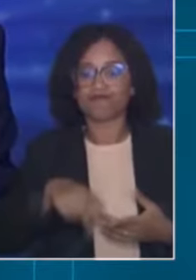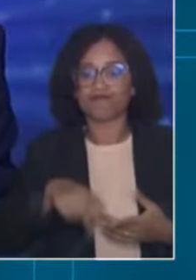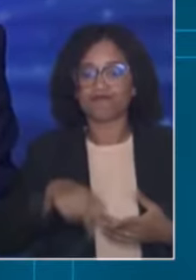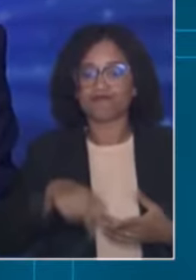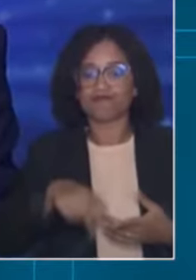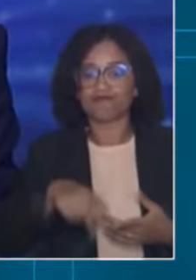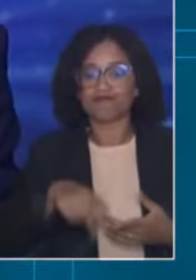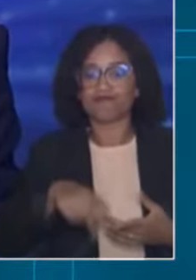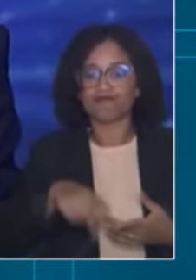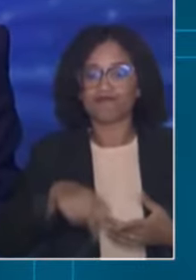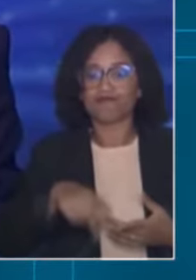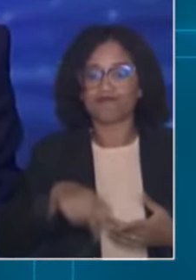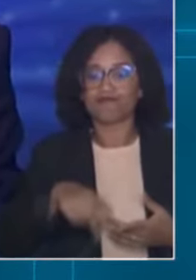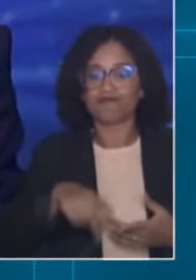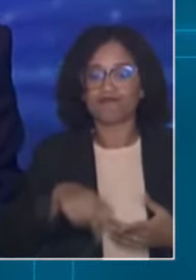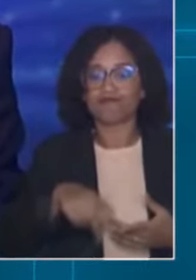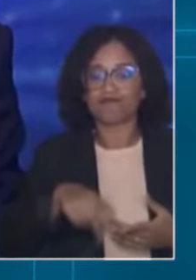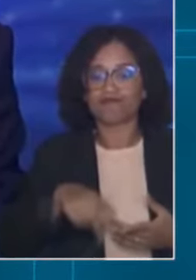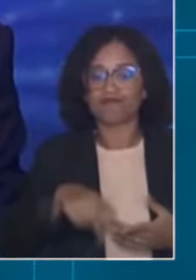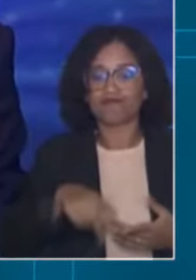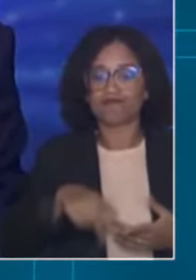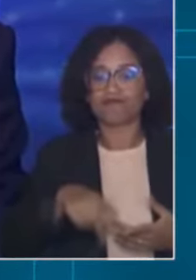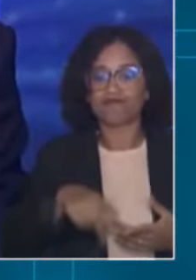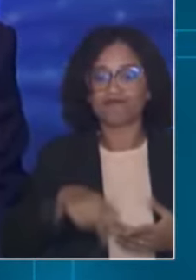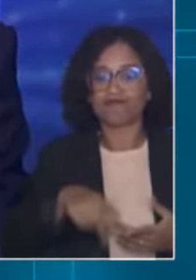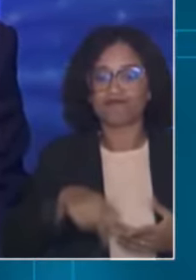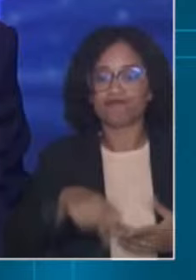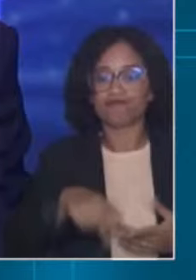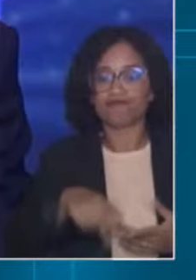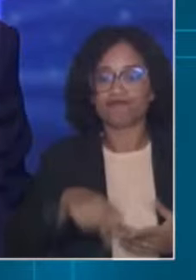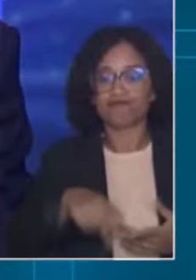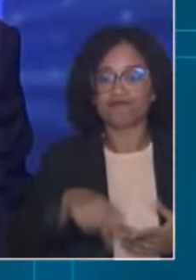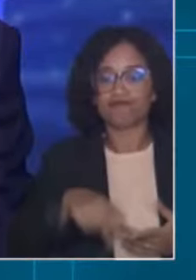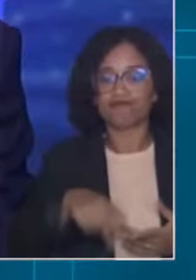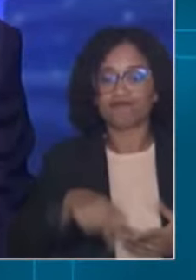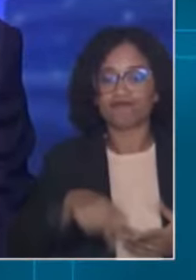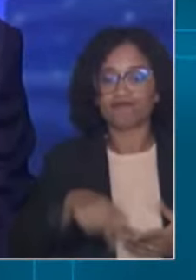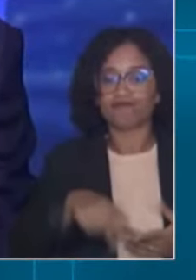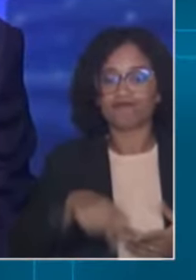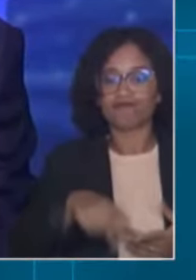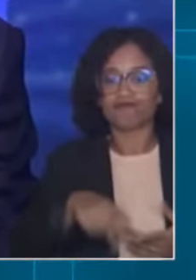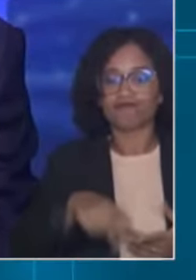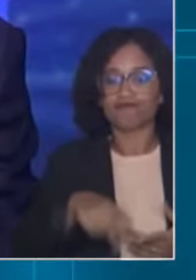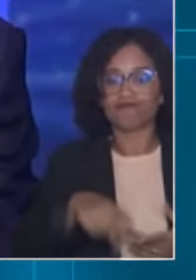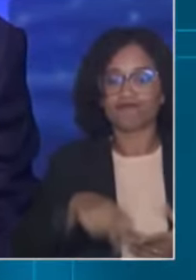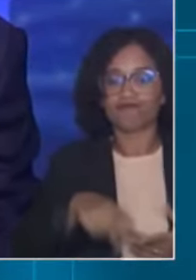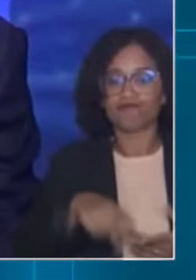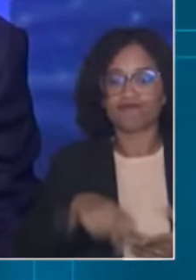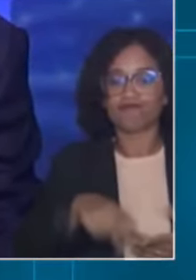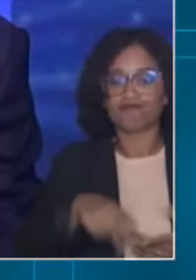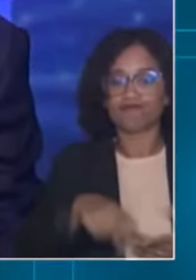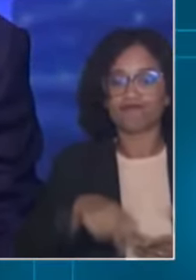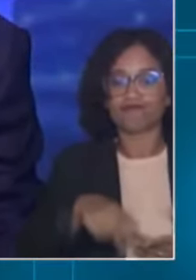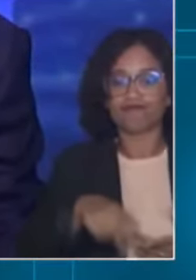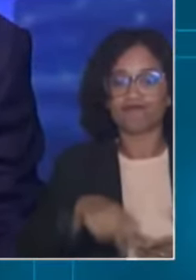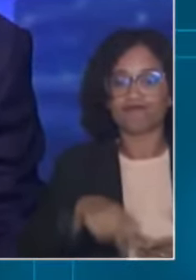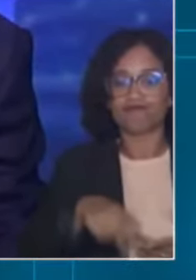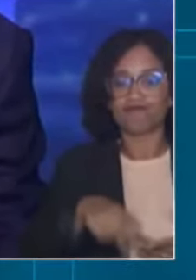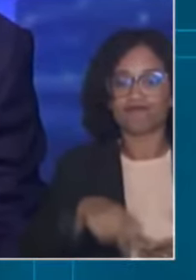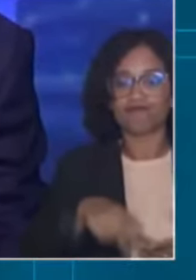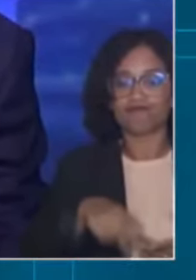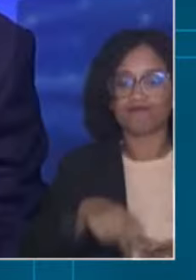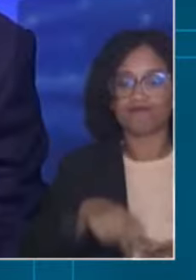vai disputar o baile aí, talvez com Recife, né? Onde o baile vai ser maior, né? João Campos lá em Recife ou Bruno Reis aí em Salvador. E